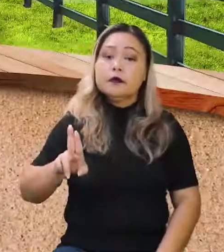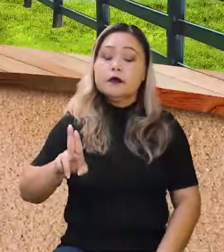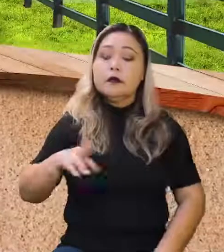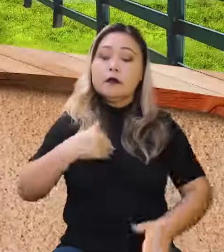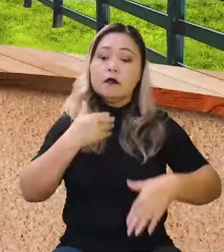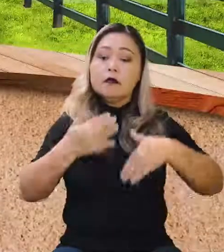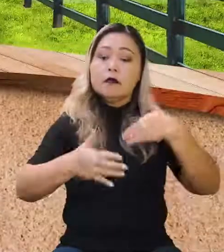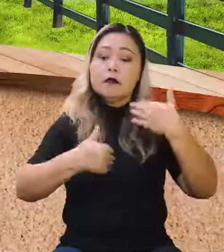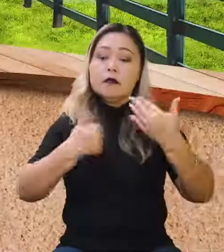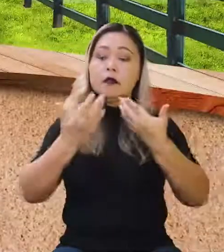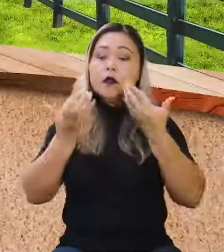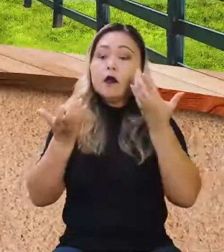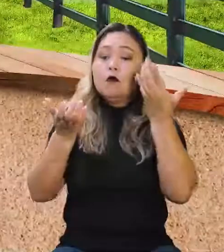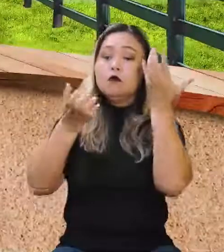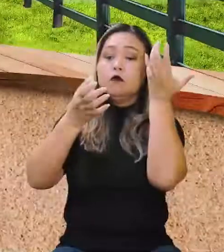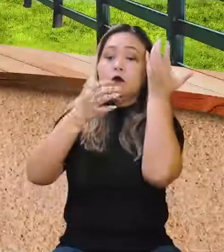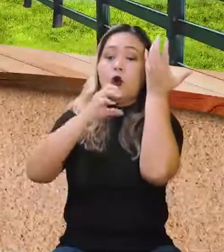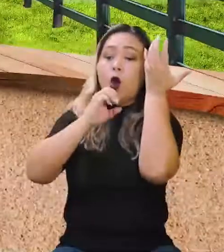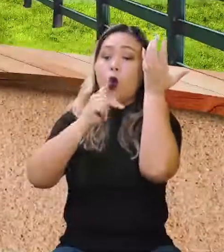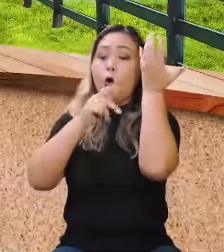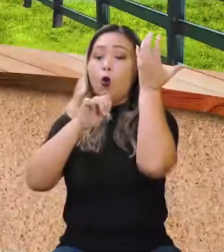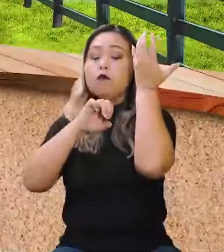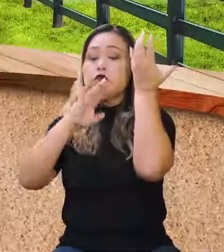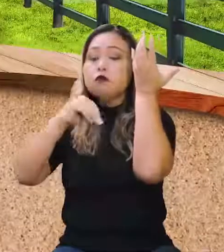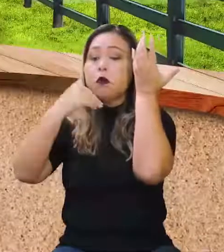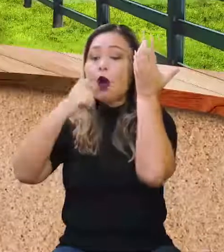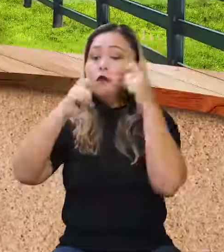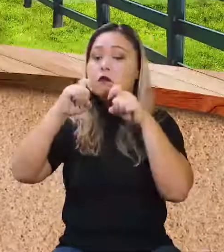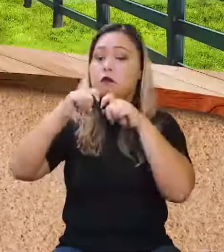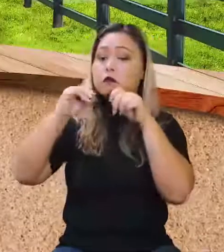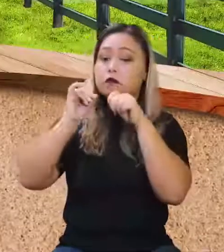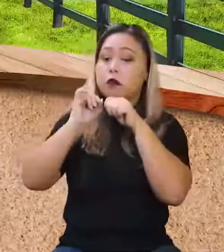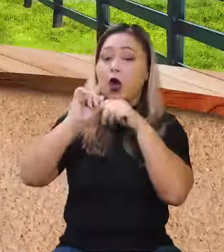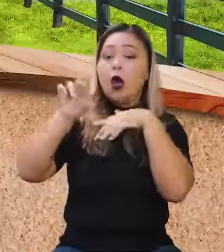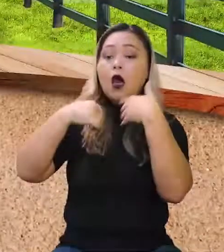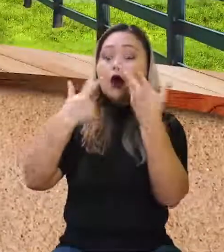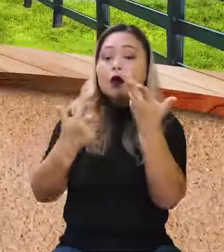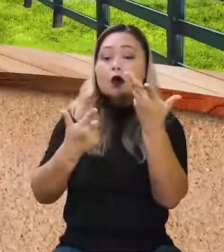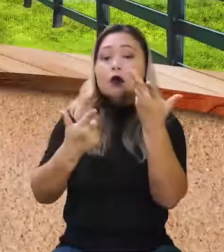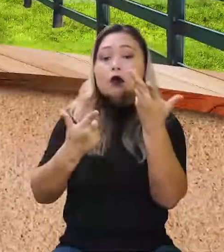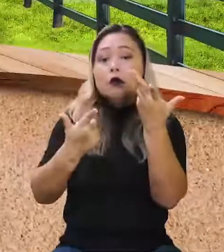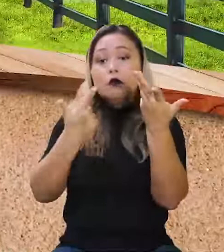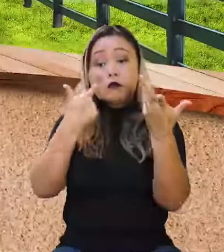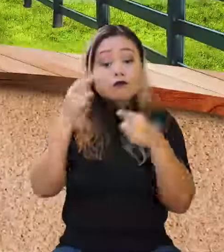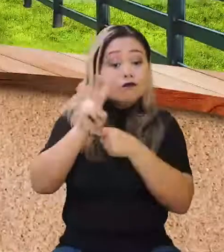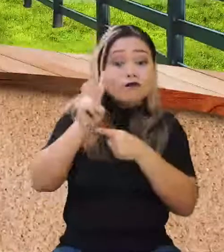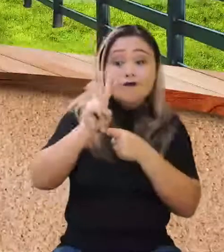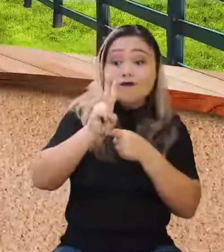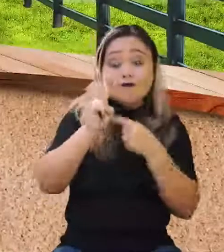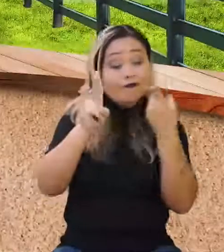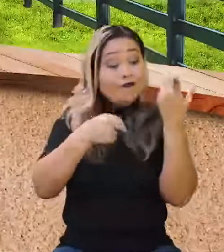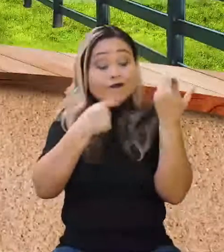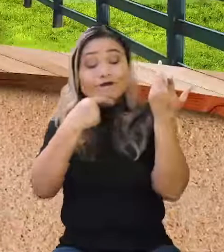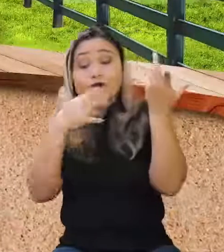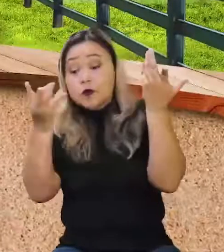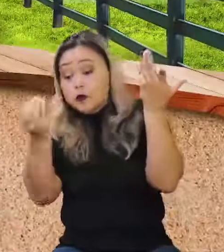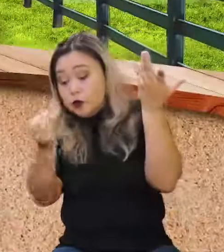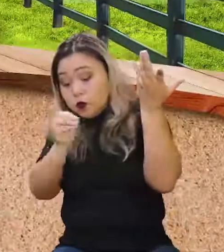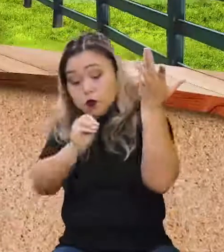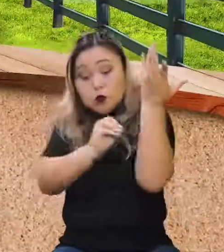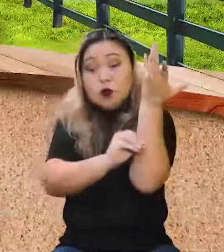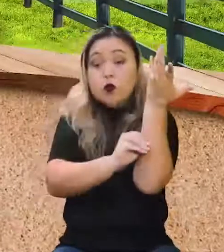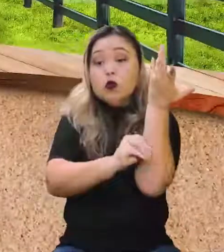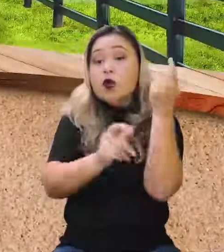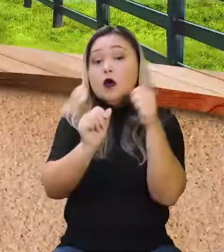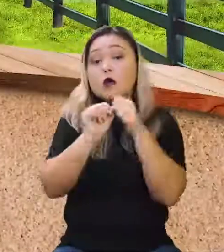o processo de cópula, intercurso sexual. Porque na criação não tem como a gente fazer inseminação artificial.